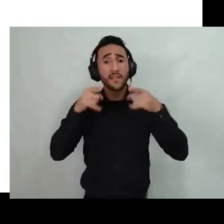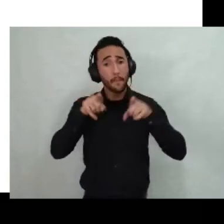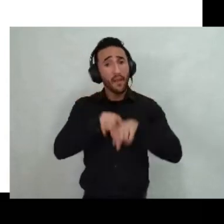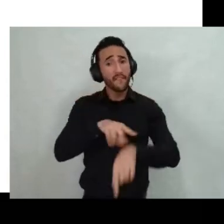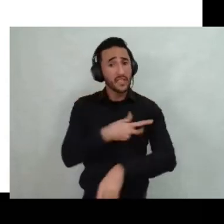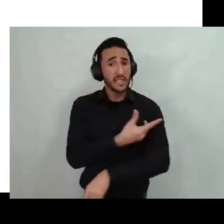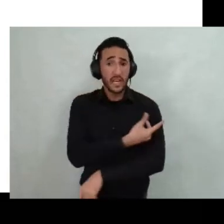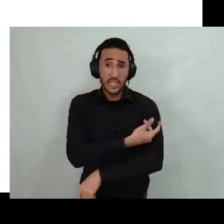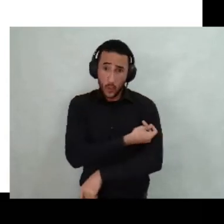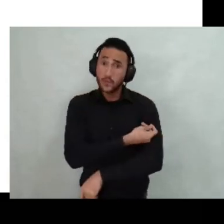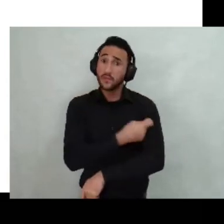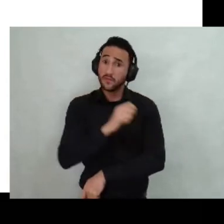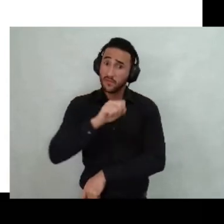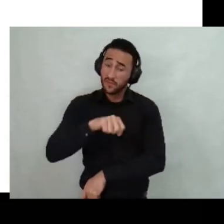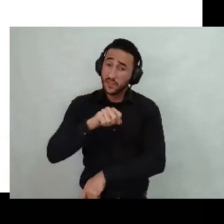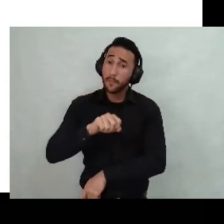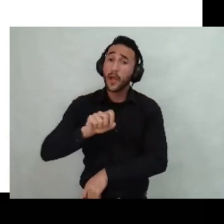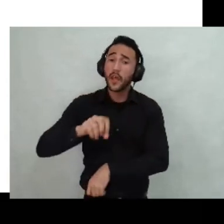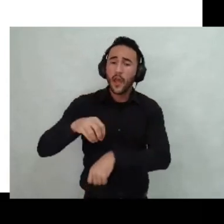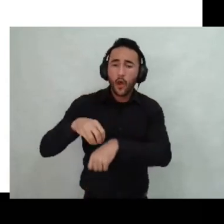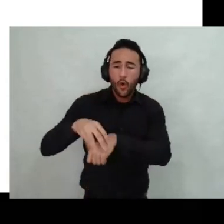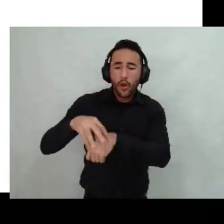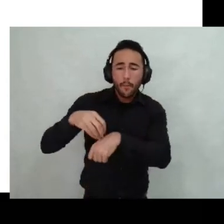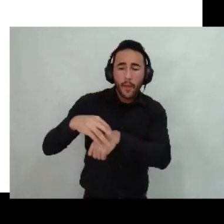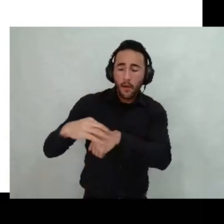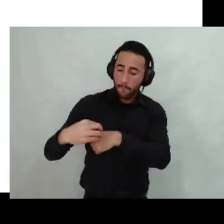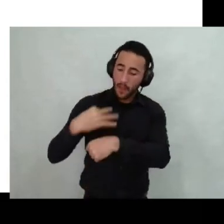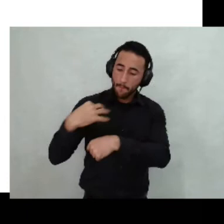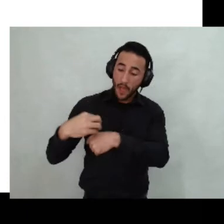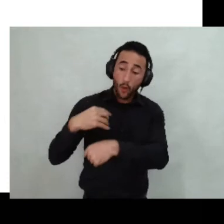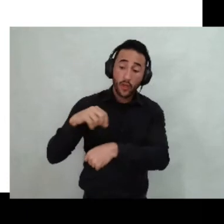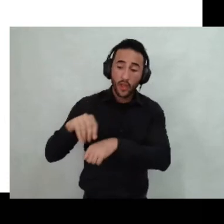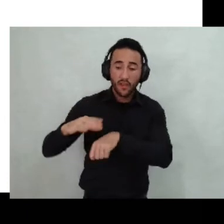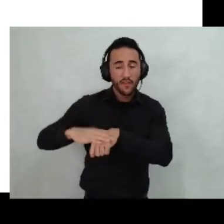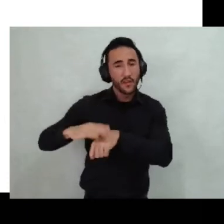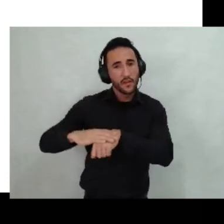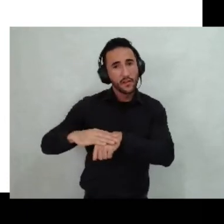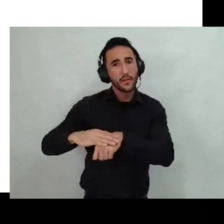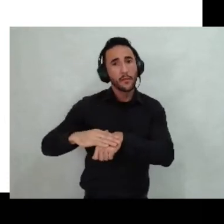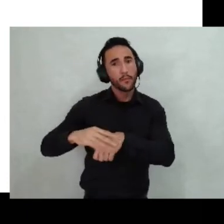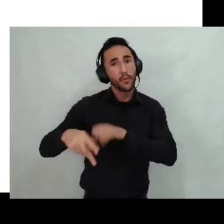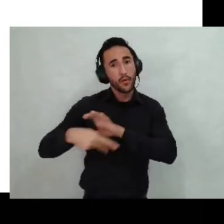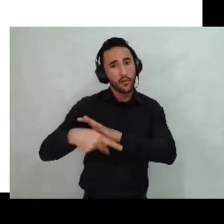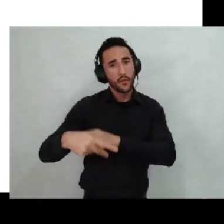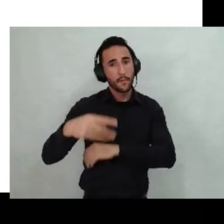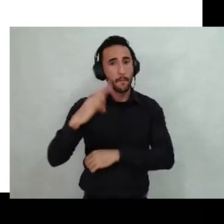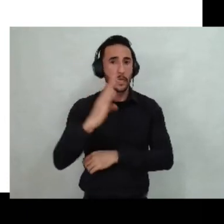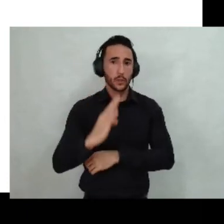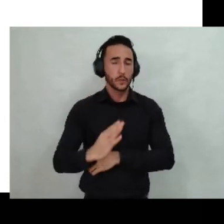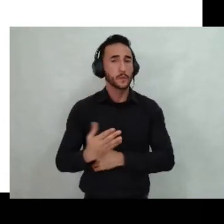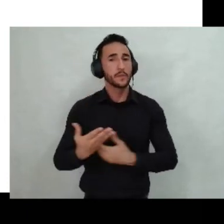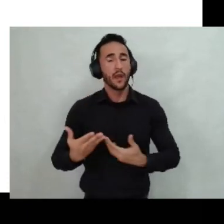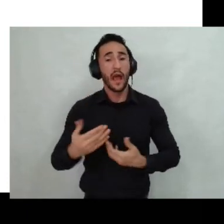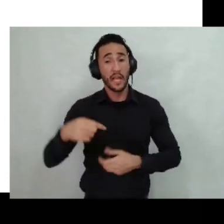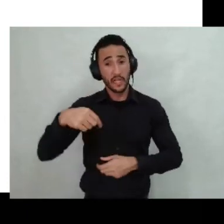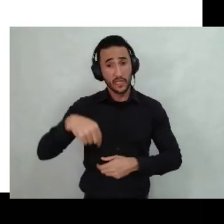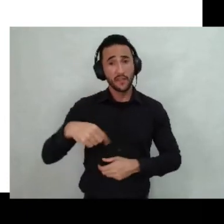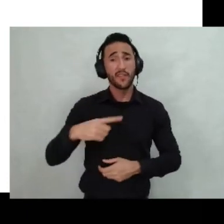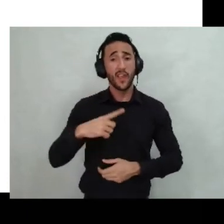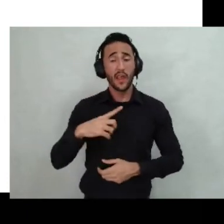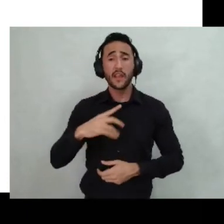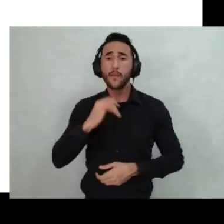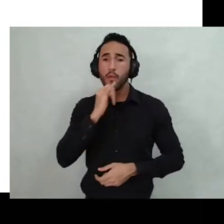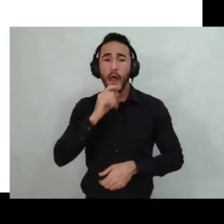orientando informações que eles podem produzir. Vejam que é o caso do Brasil. Nós temos tido a tomada de decisão por